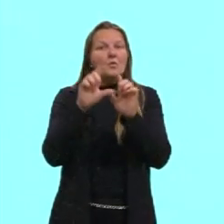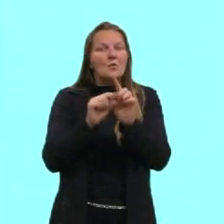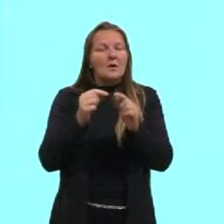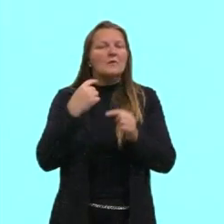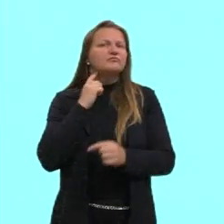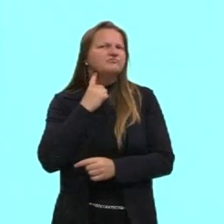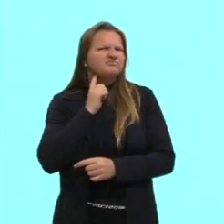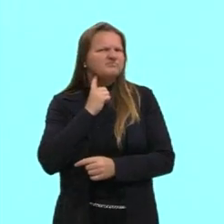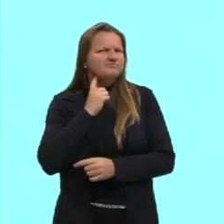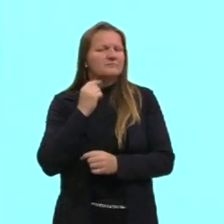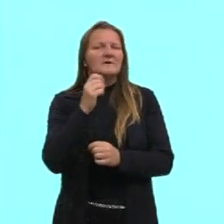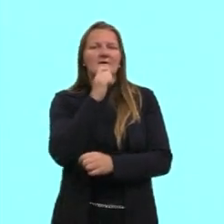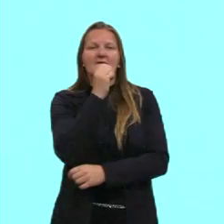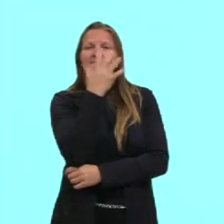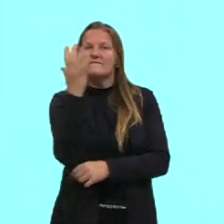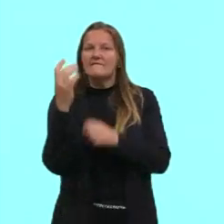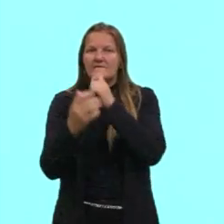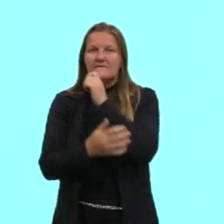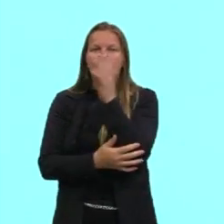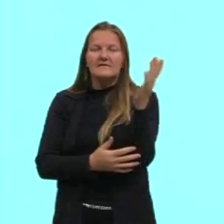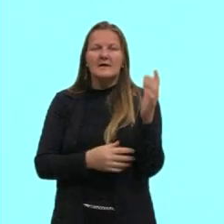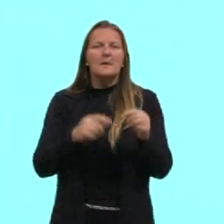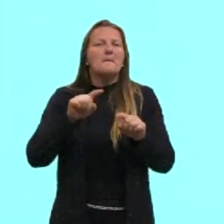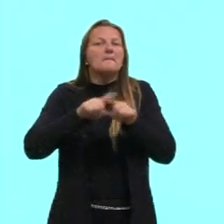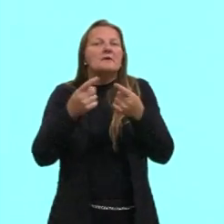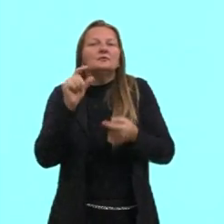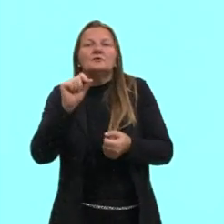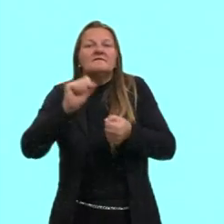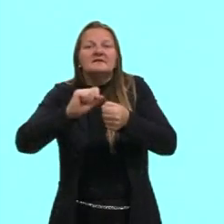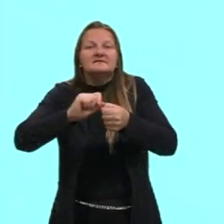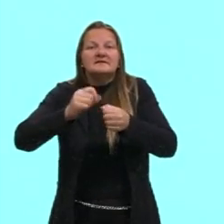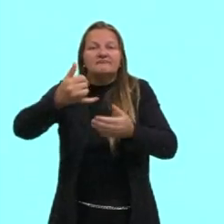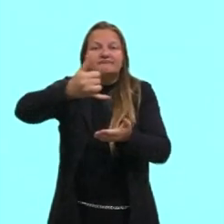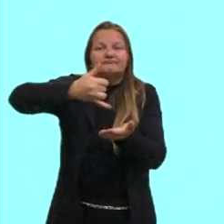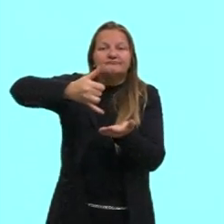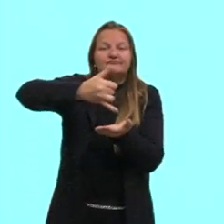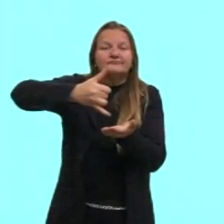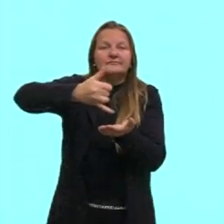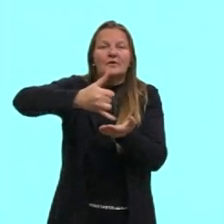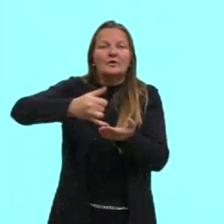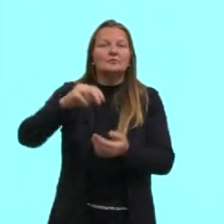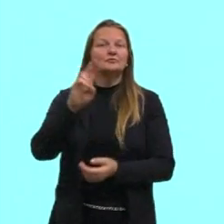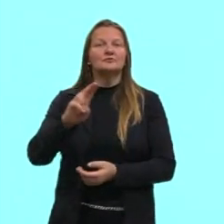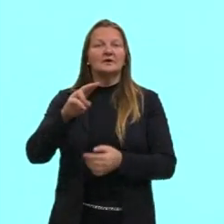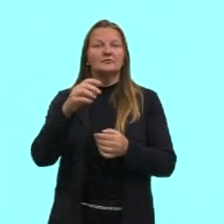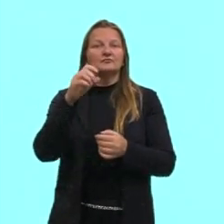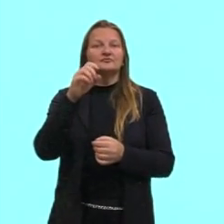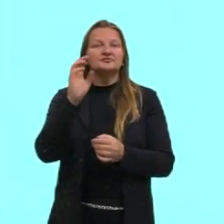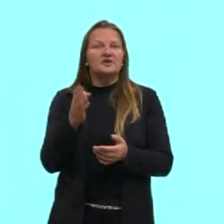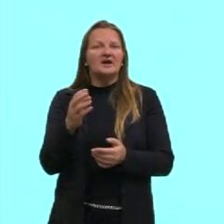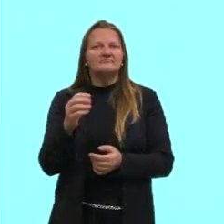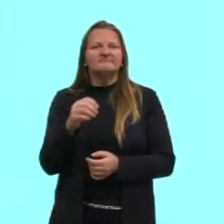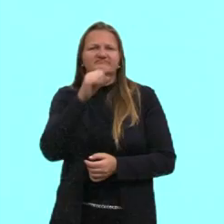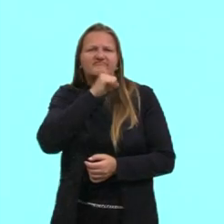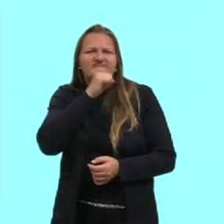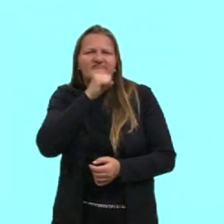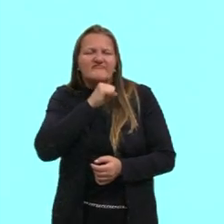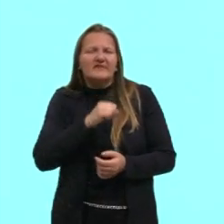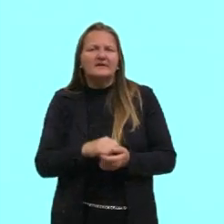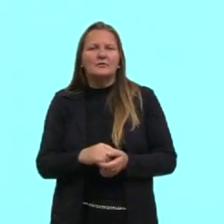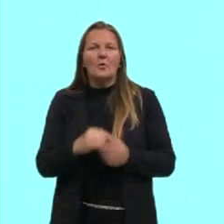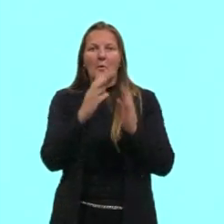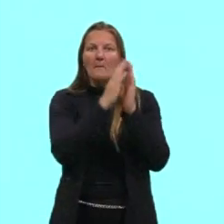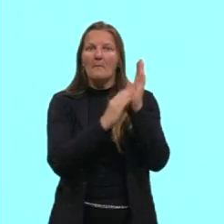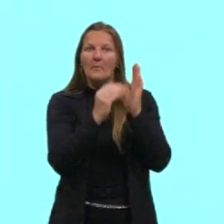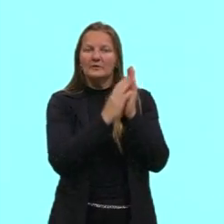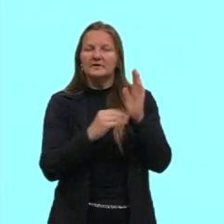ambiental mas o que fazer com óleo vegetal que não será mais usado não existe um modelo ideal